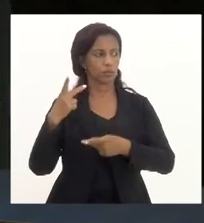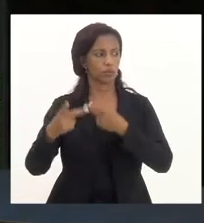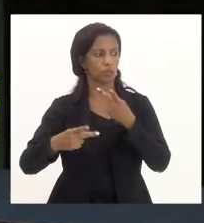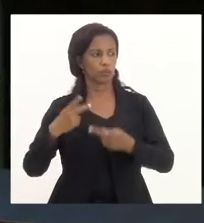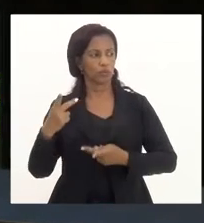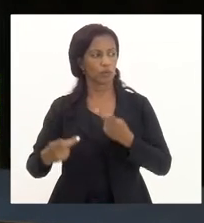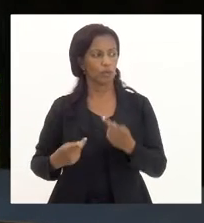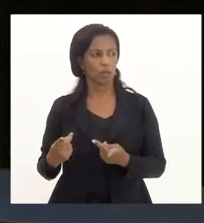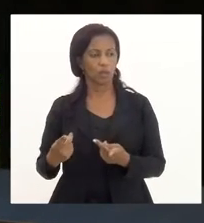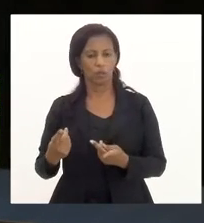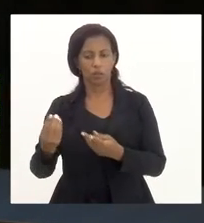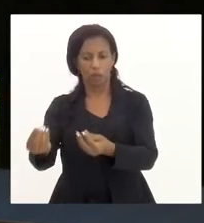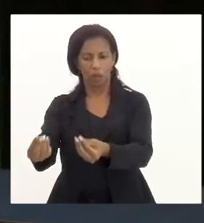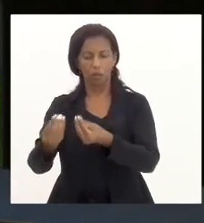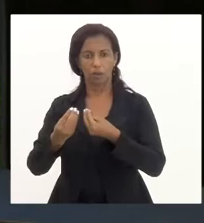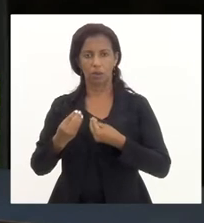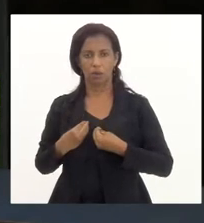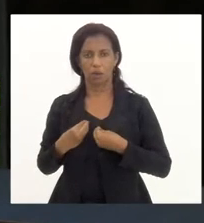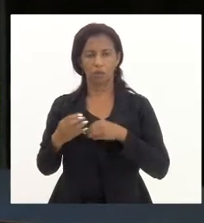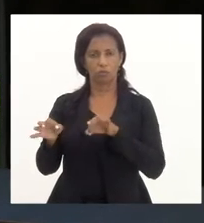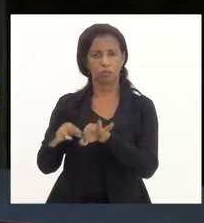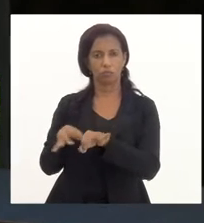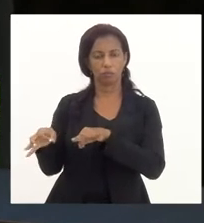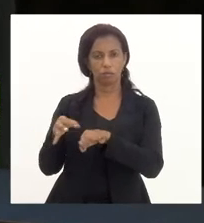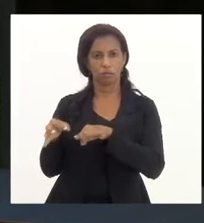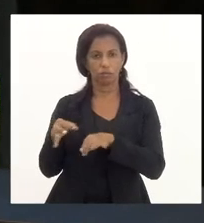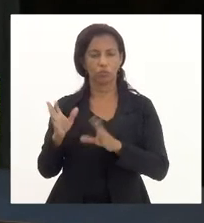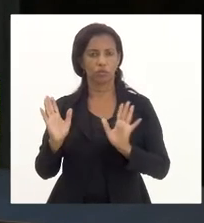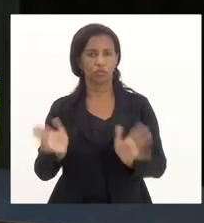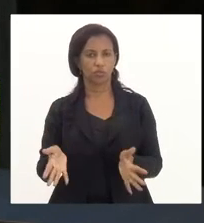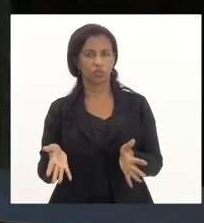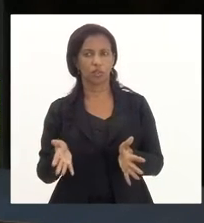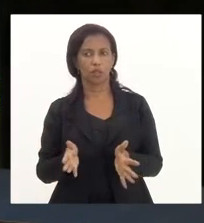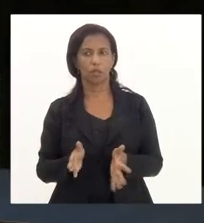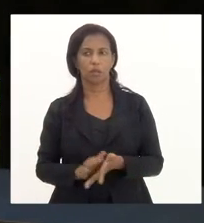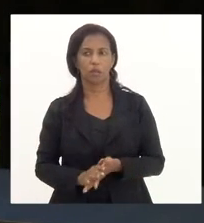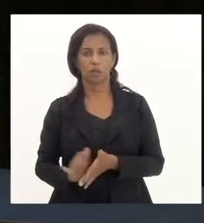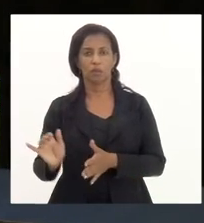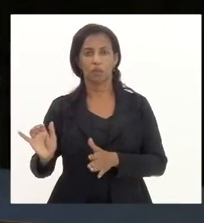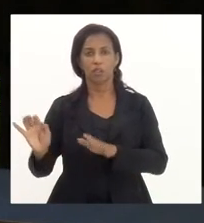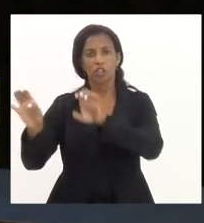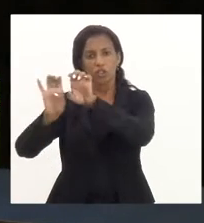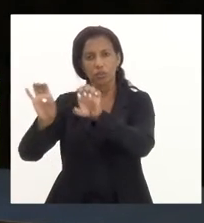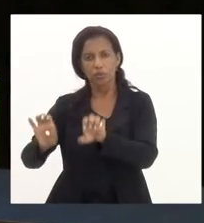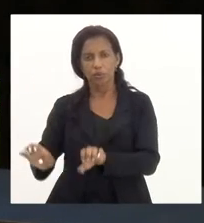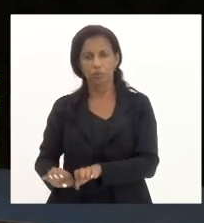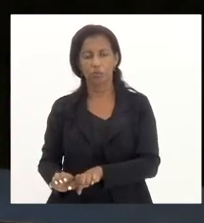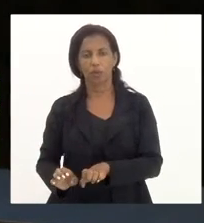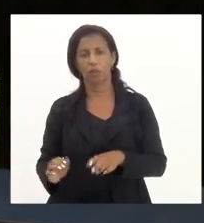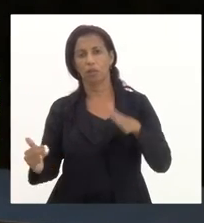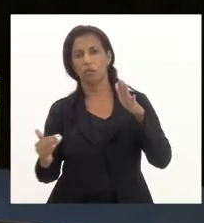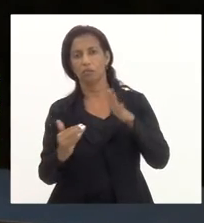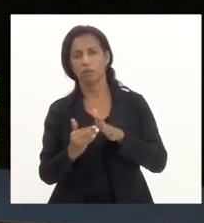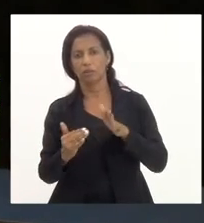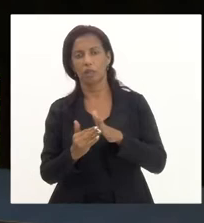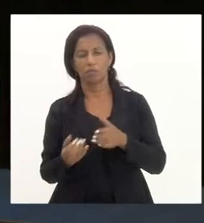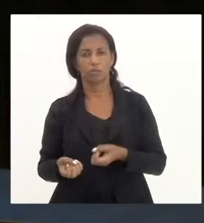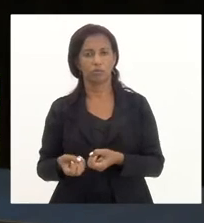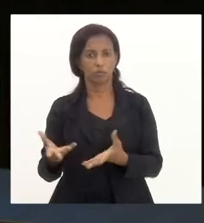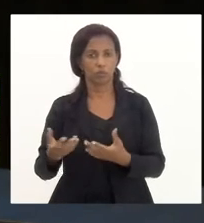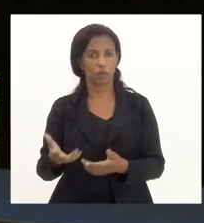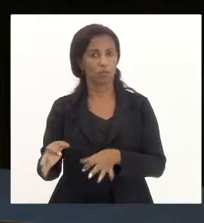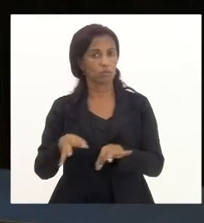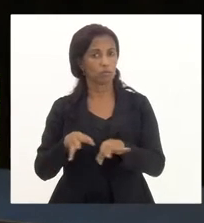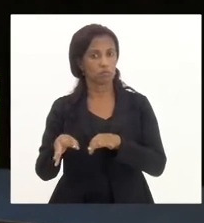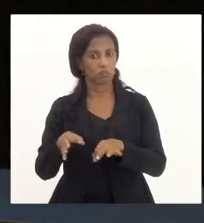que nos foi trazido de uma forma já previamente estruturada que foi o teto de gasto e